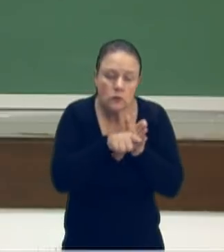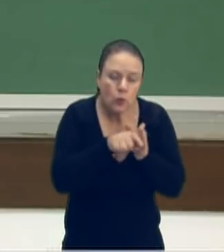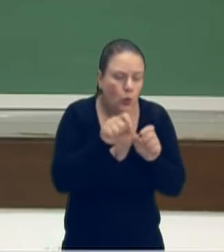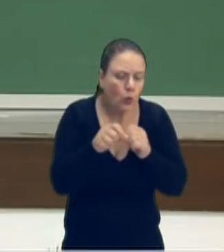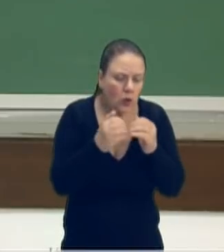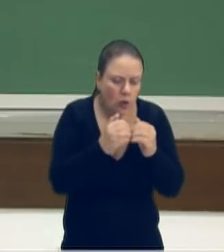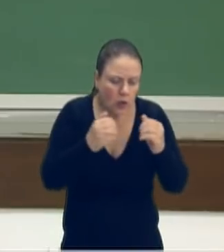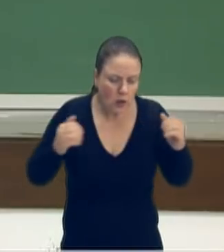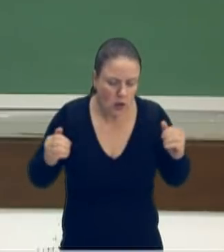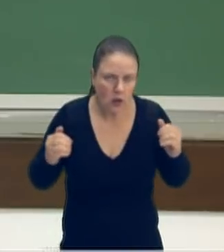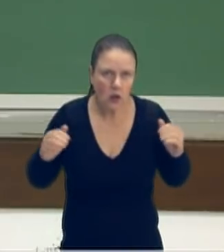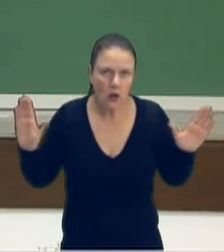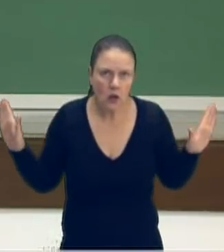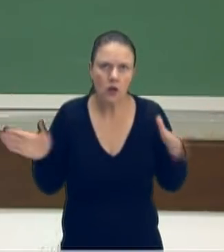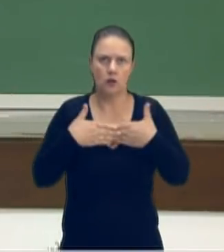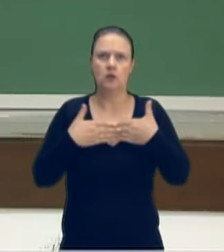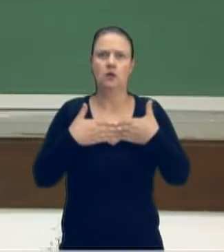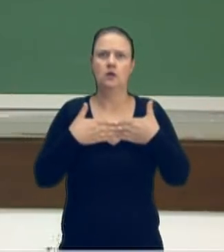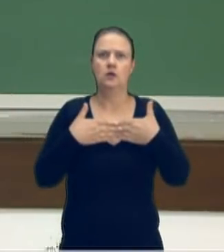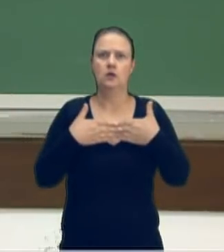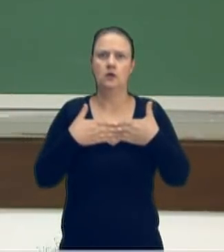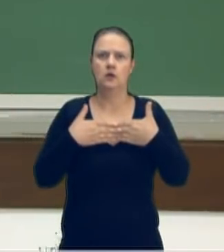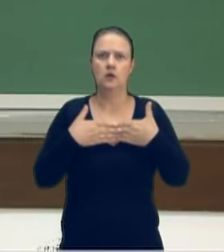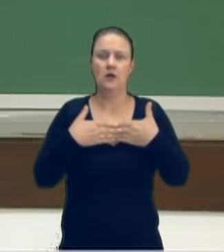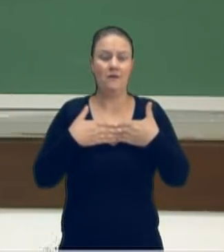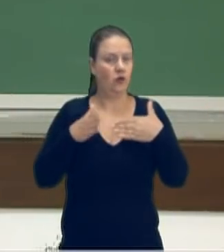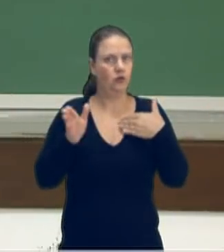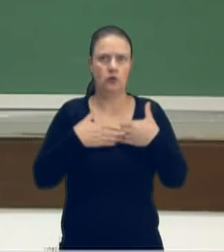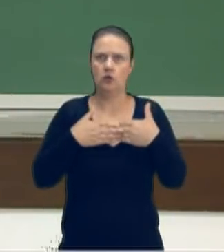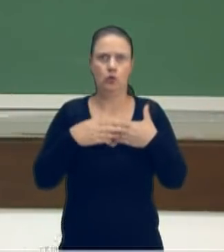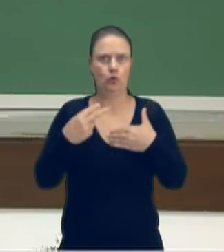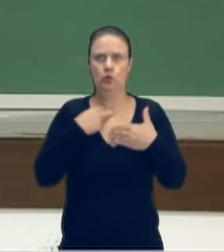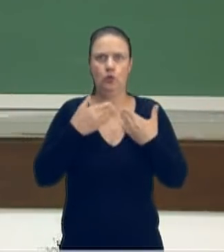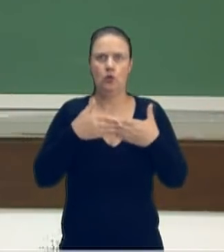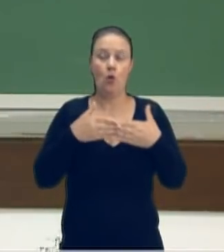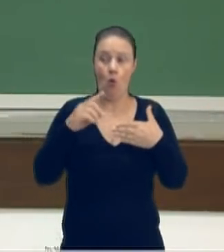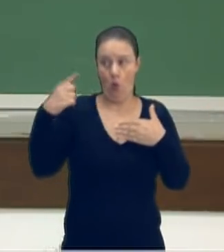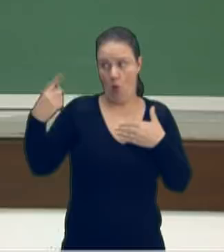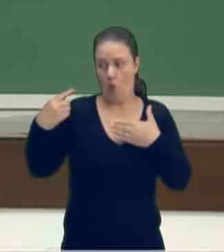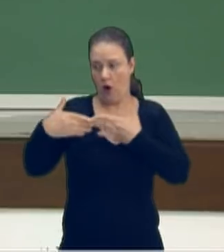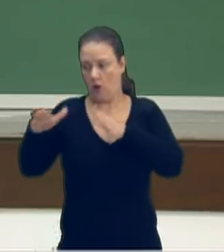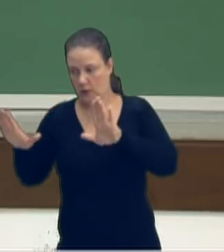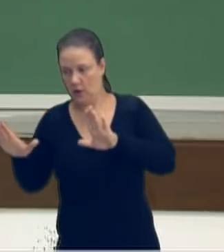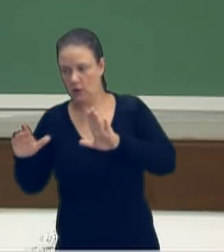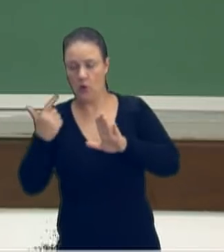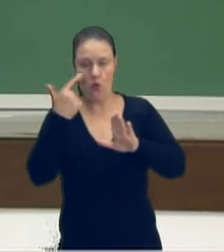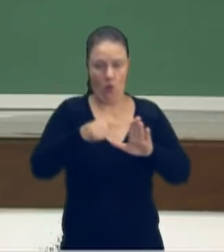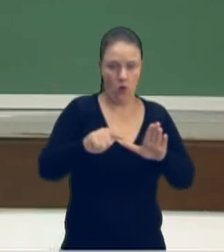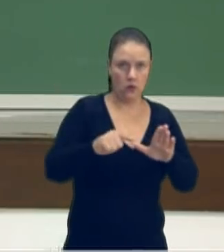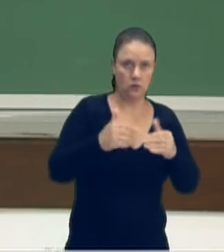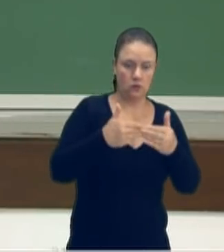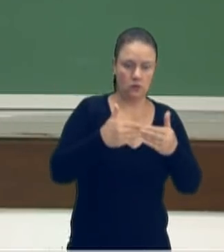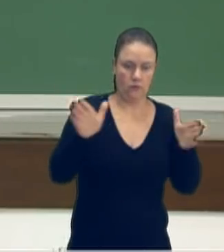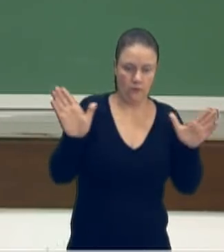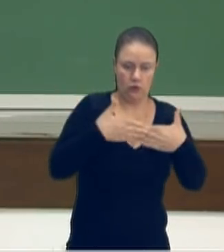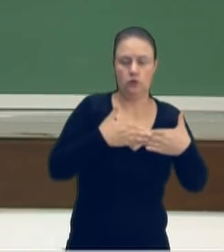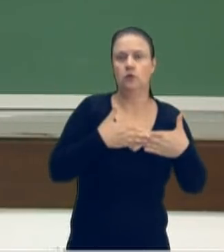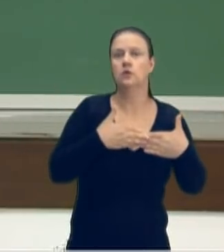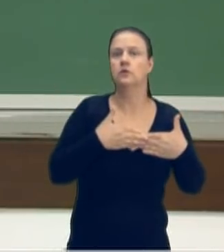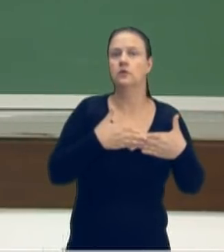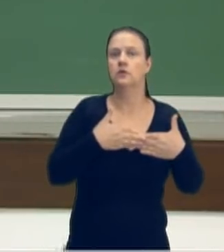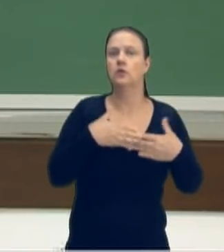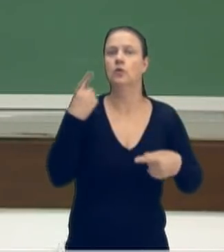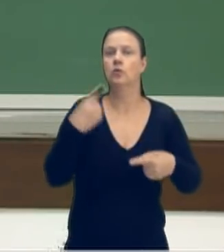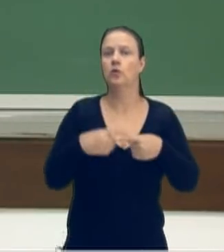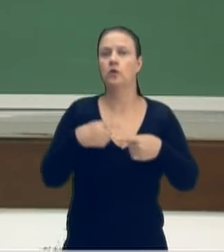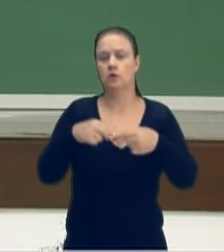estava lacrada, um sarcófago lacrado, né, um aberto, outro fechado. Acabamos perdendo esse material. Por isso, hoje